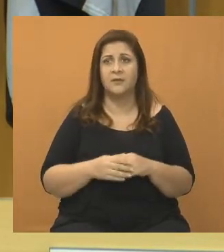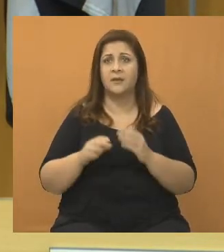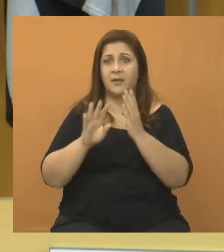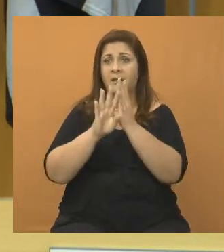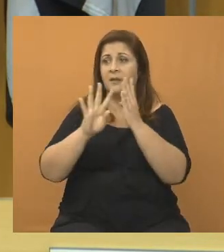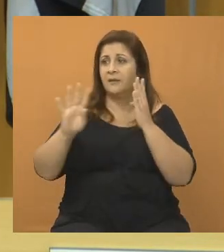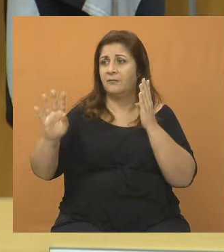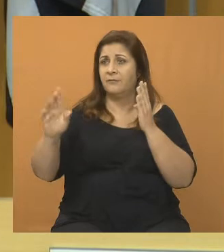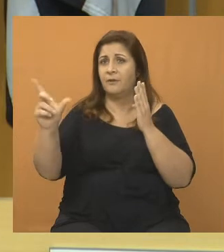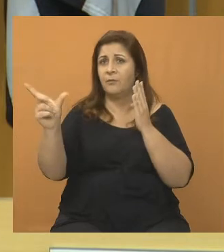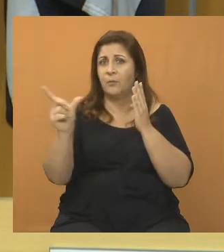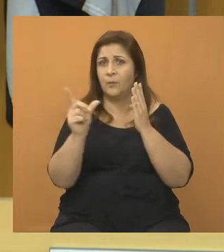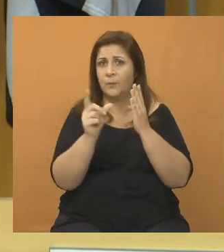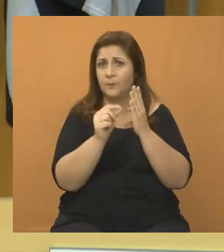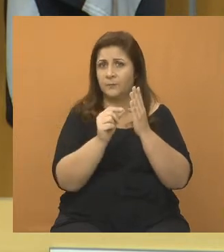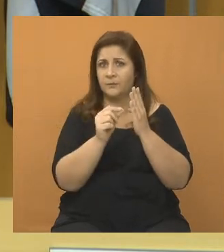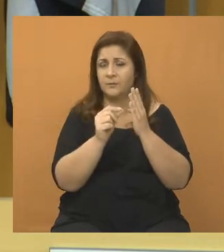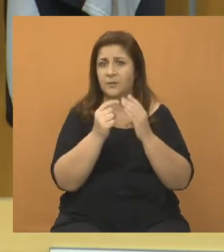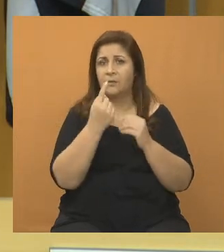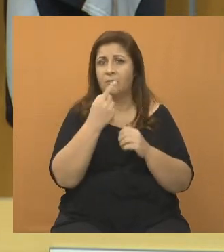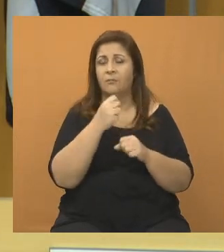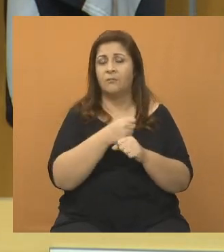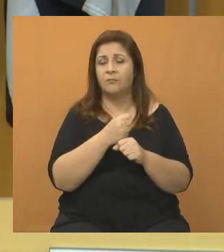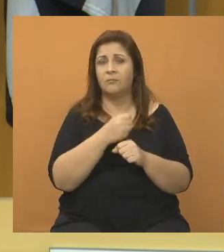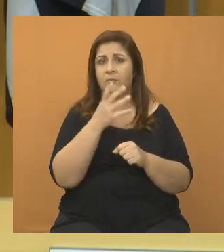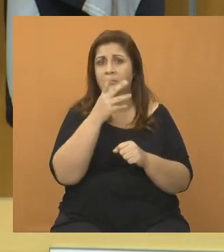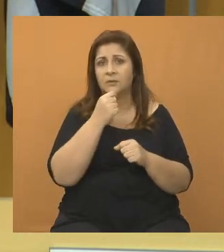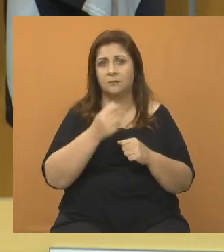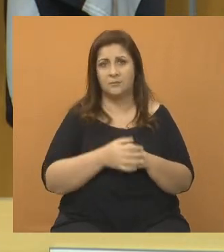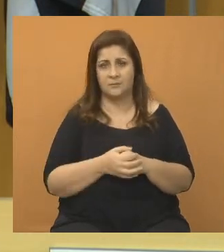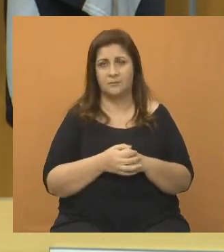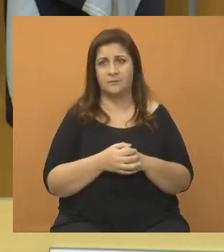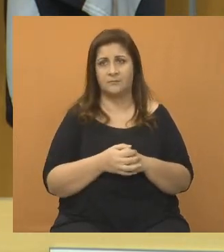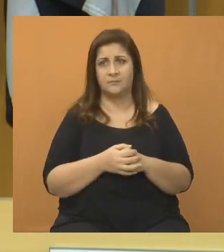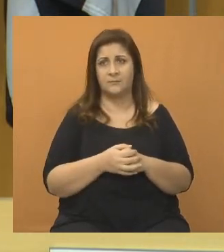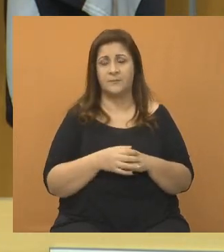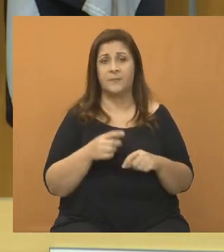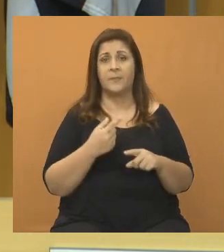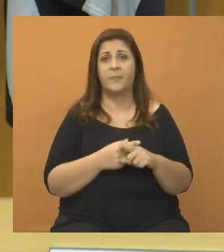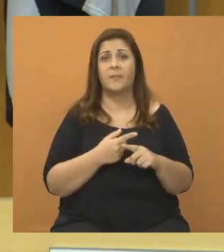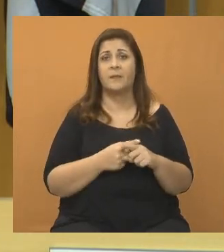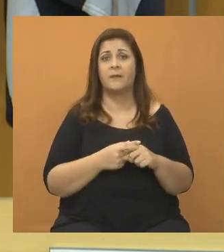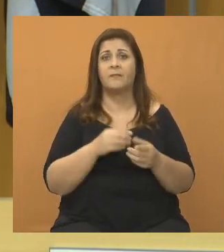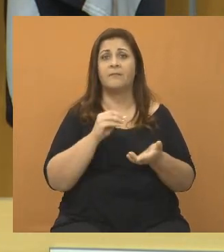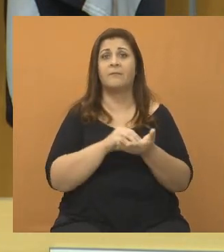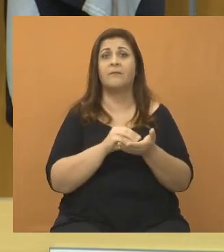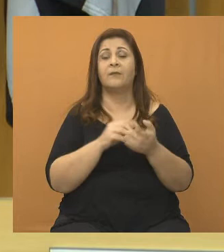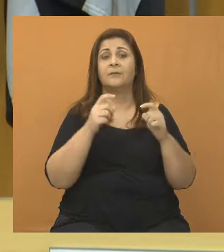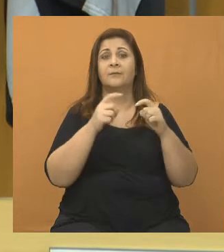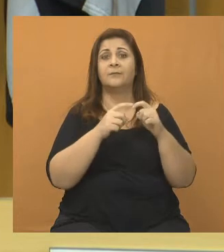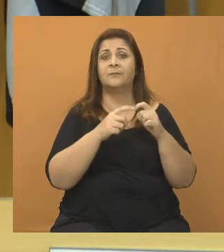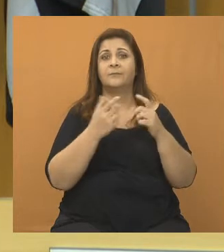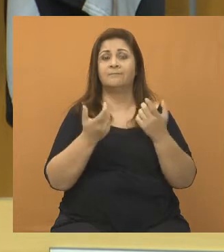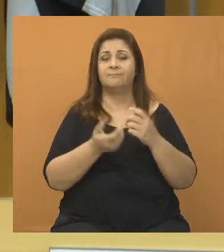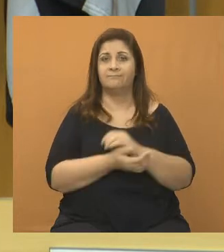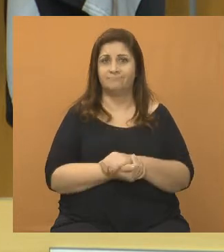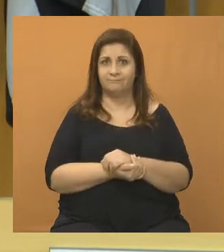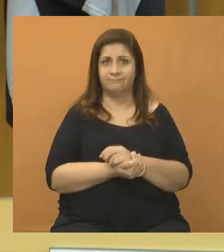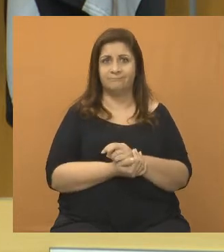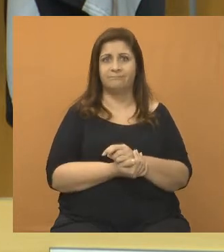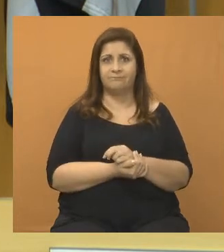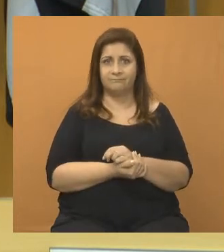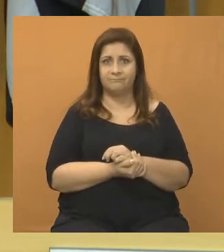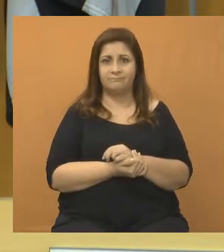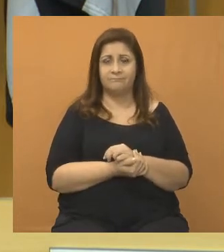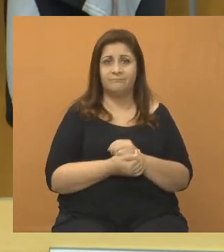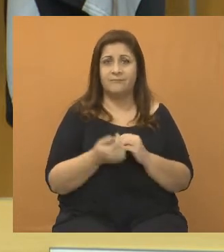de cirurgia durante um ano, porque a gente poderia fazer num curto espaço de tempo por recurso financeiro, mas não tem médico na região para fazer.